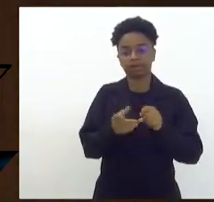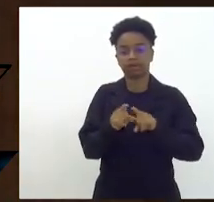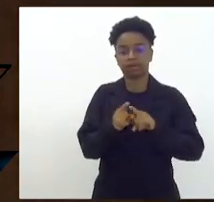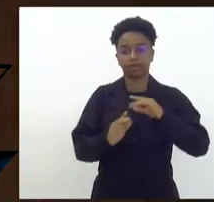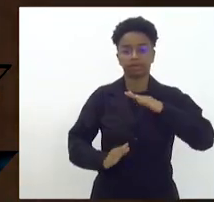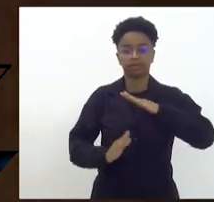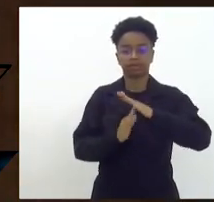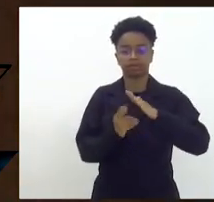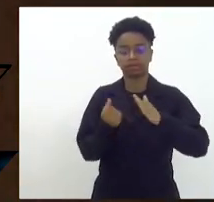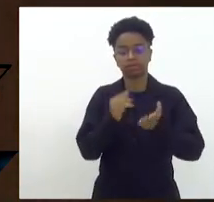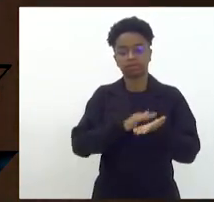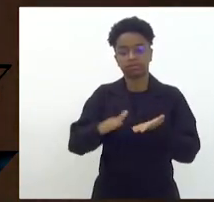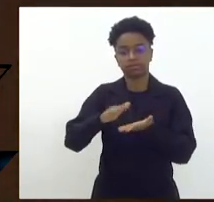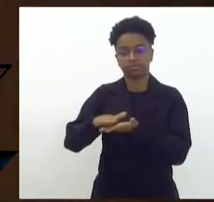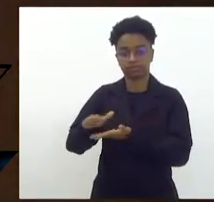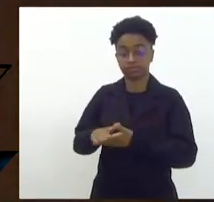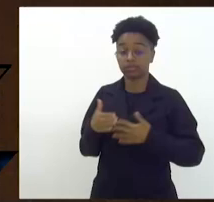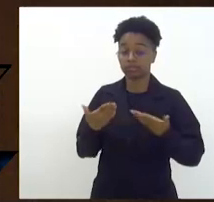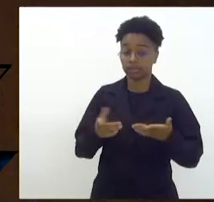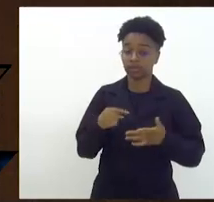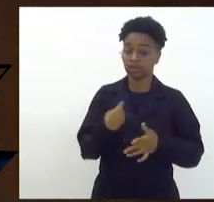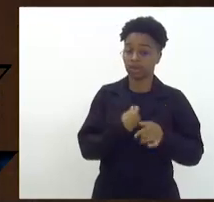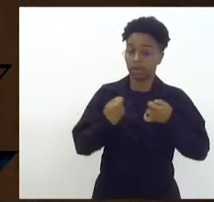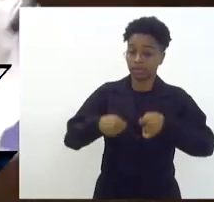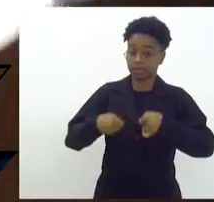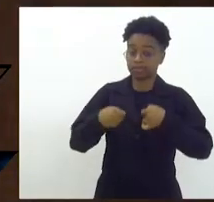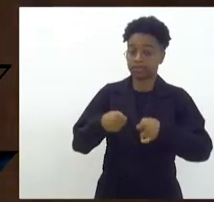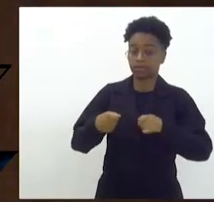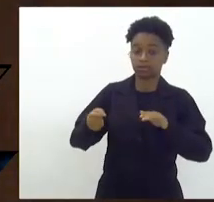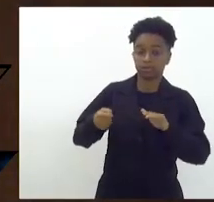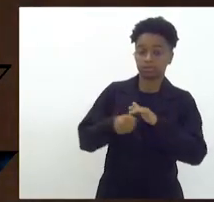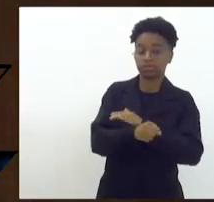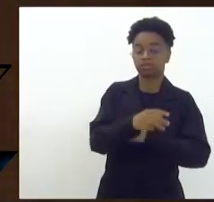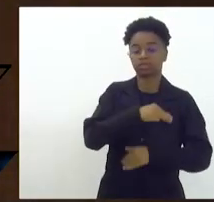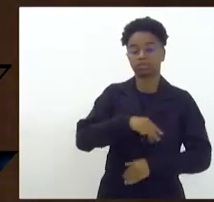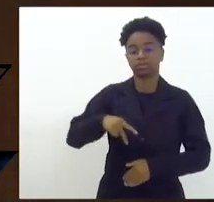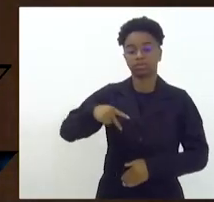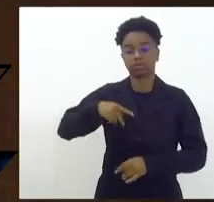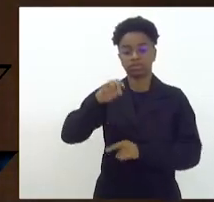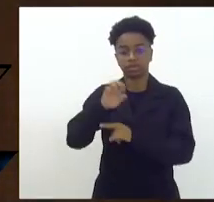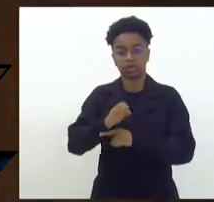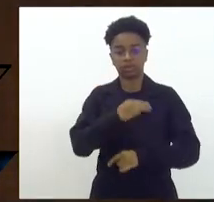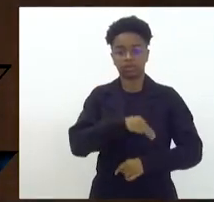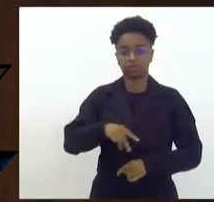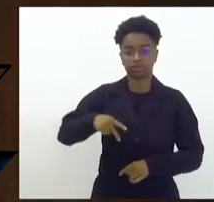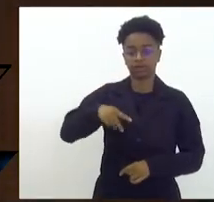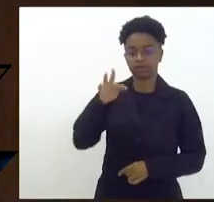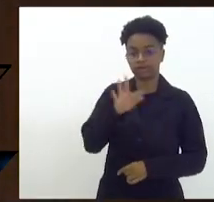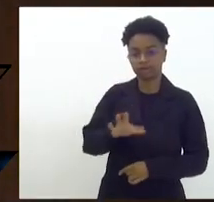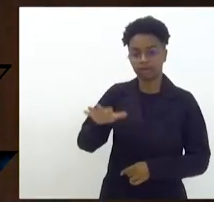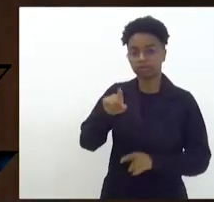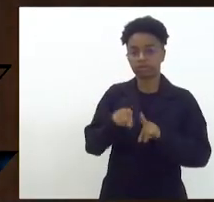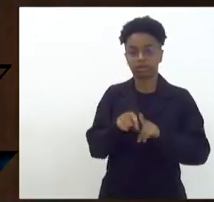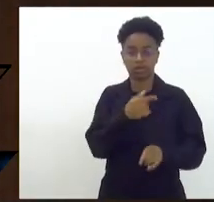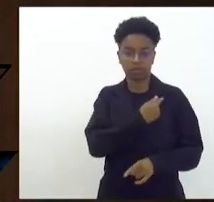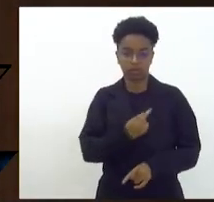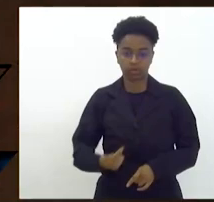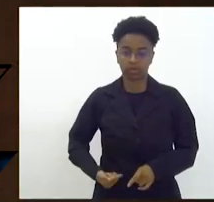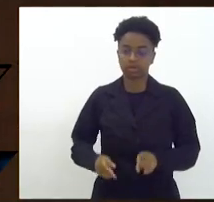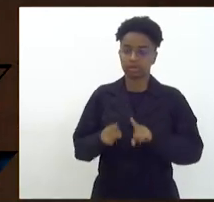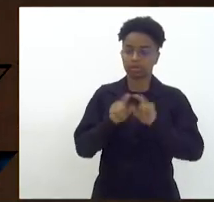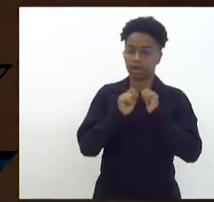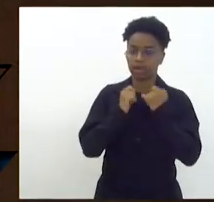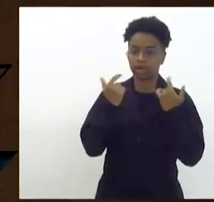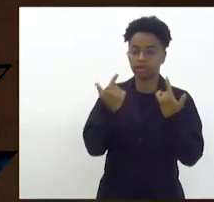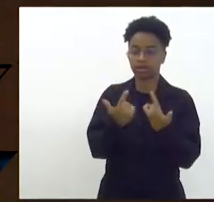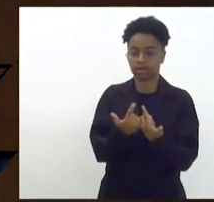então nós precisamos trazer o ministério público estadual trazendo Ministério Público Federal o governo do estado Assembleia legislativo